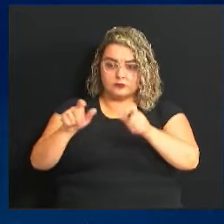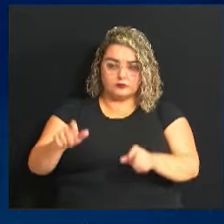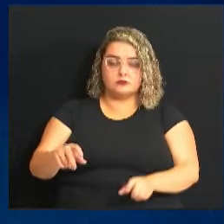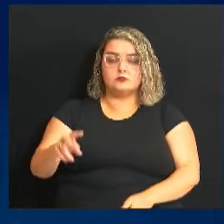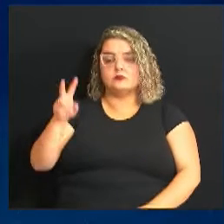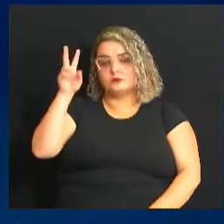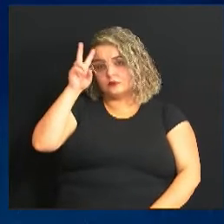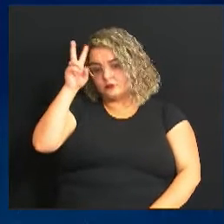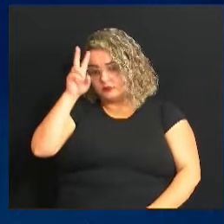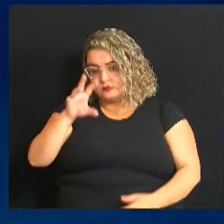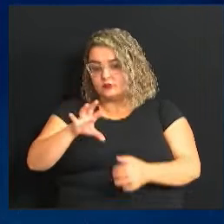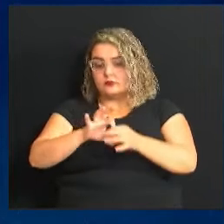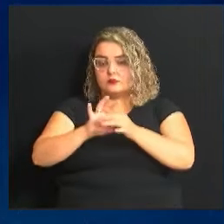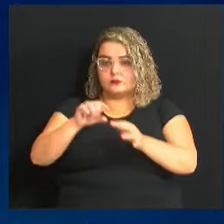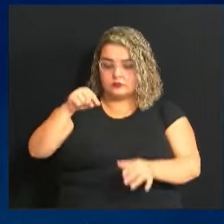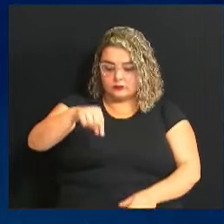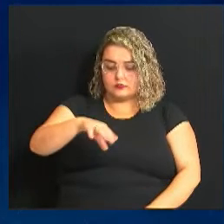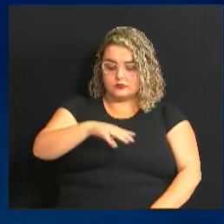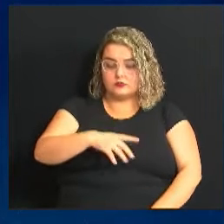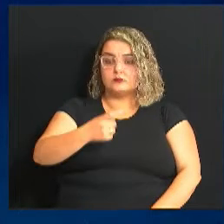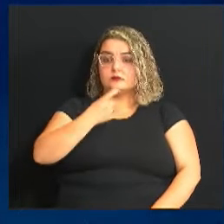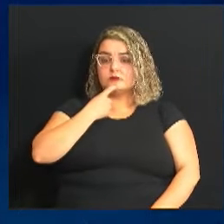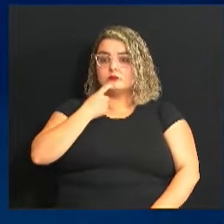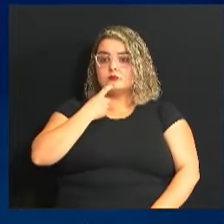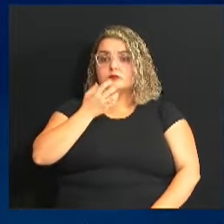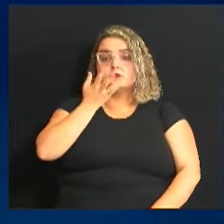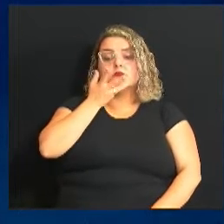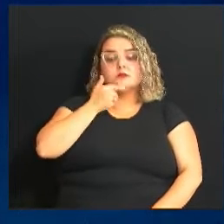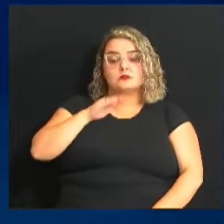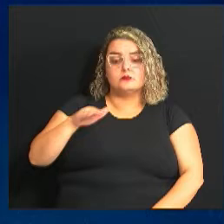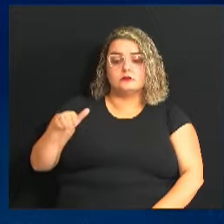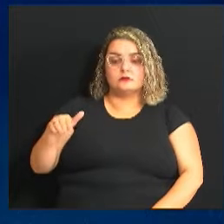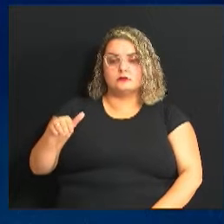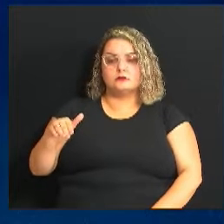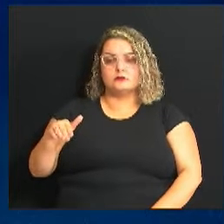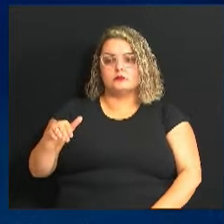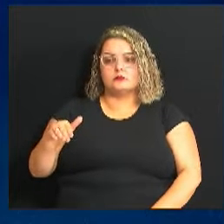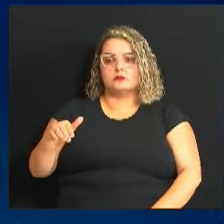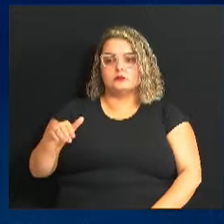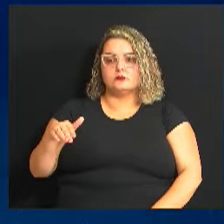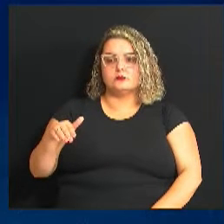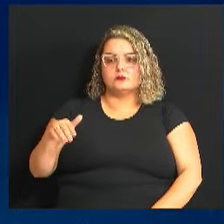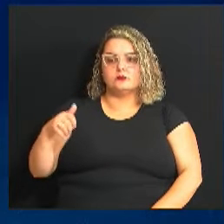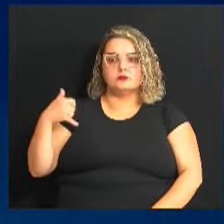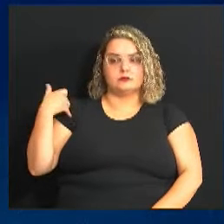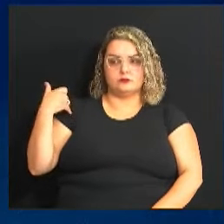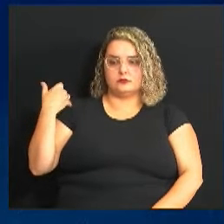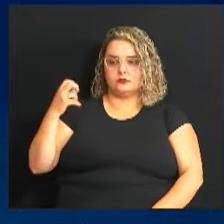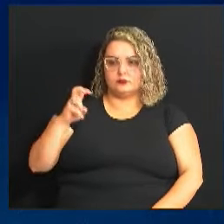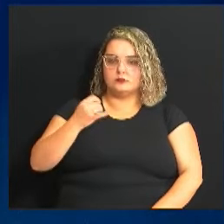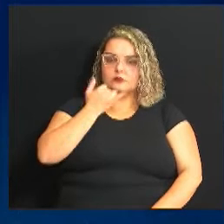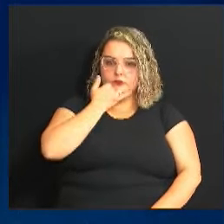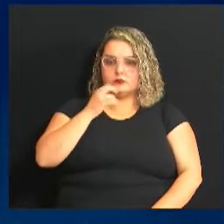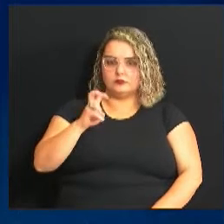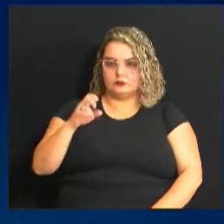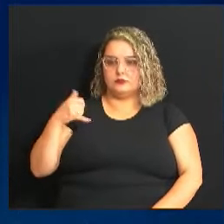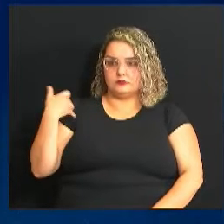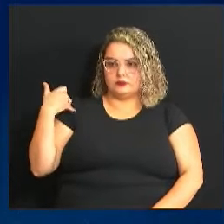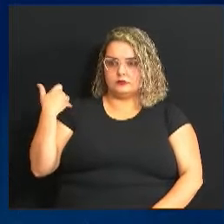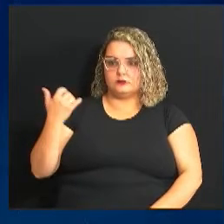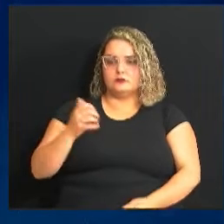está liberada aqui em Campinas para crianças acima de 50 anos, por isso que de 5 anos.